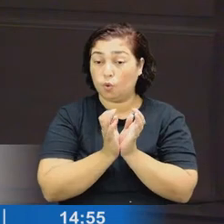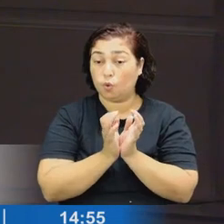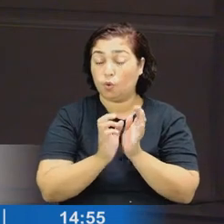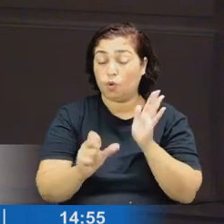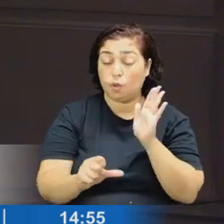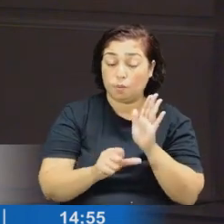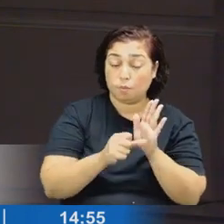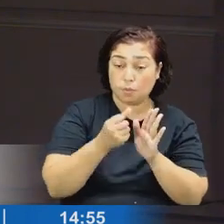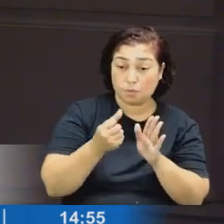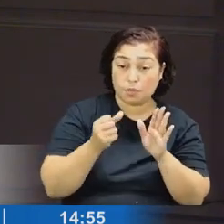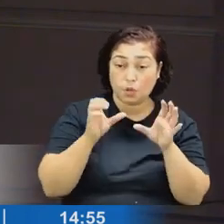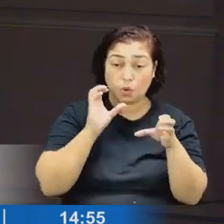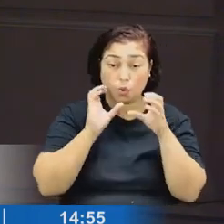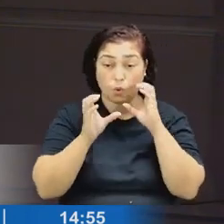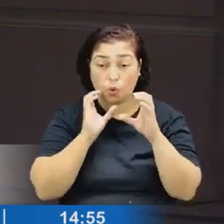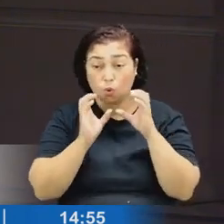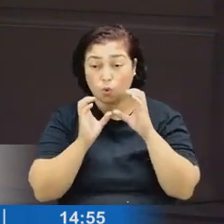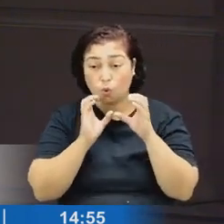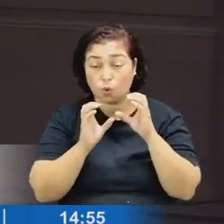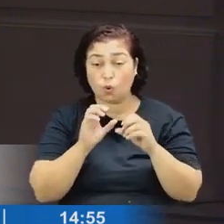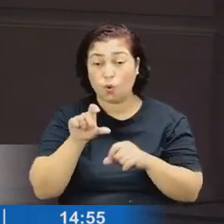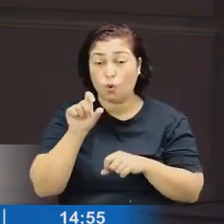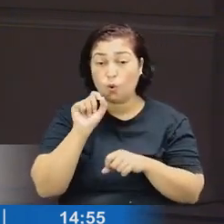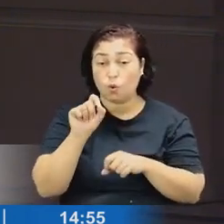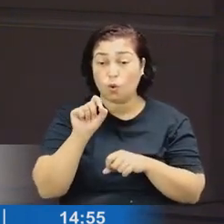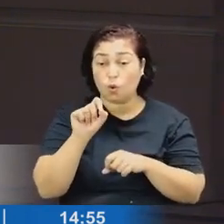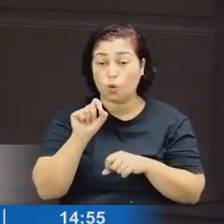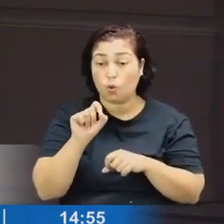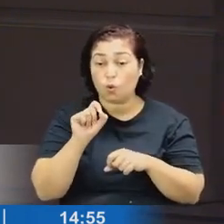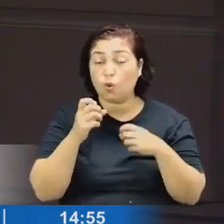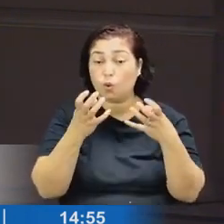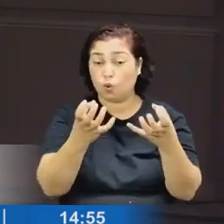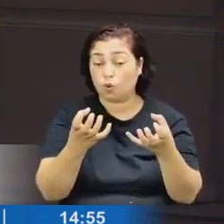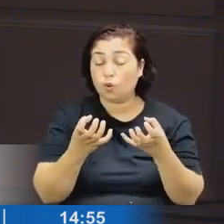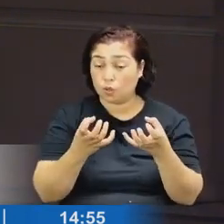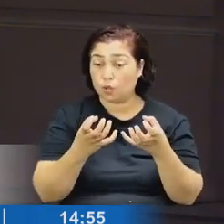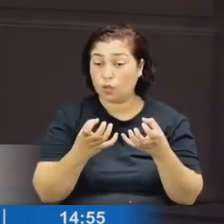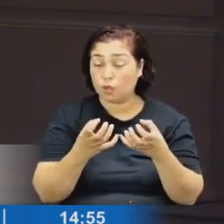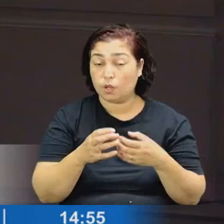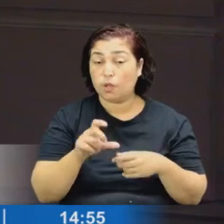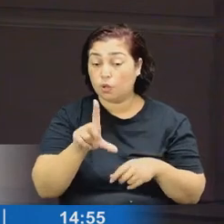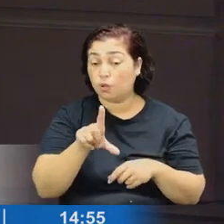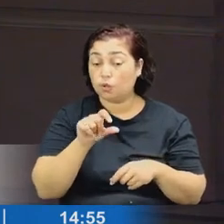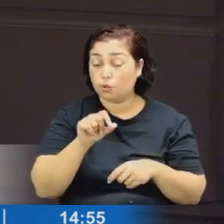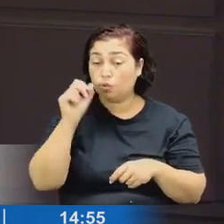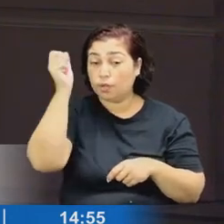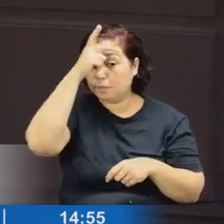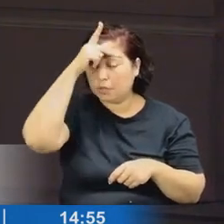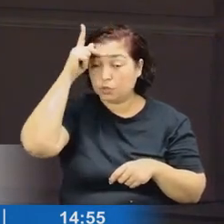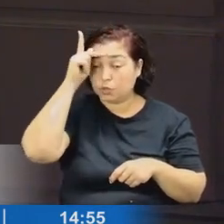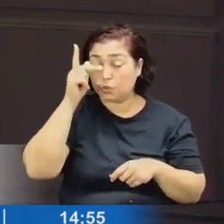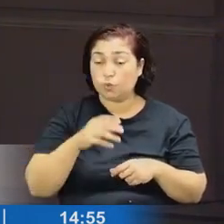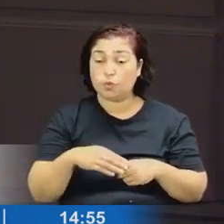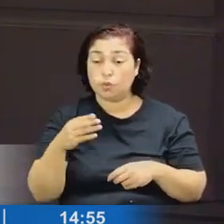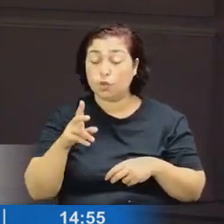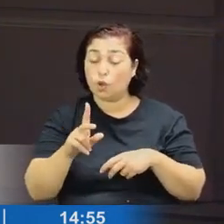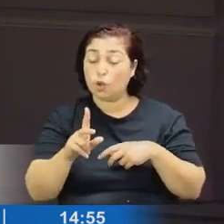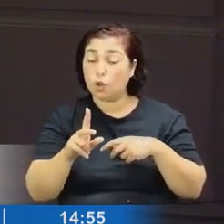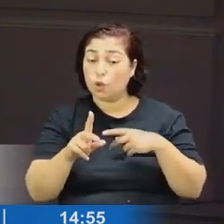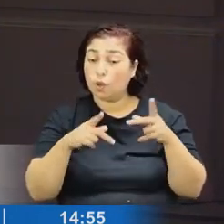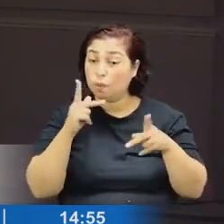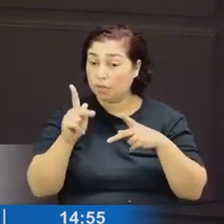gente a primeira primeiríssima coisa é definir quem você quer ao atingir Qual é o público ou no plural públicos